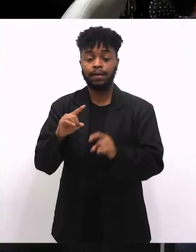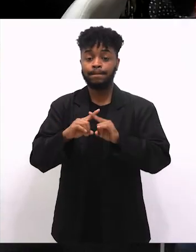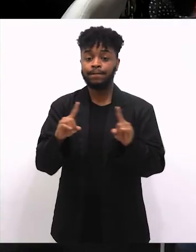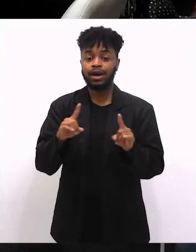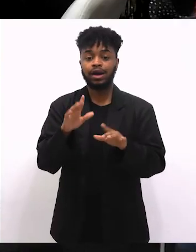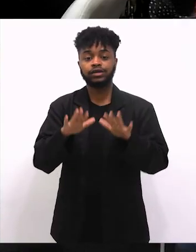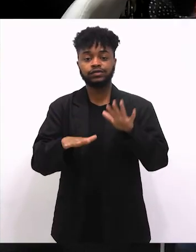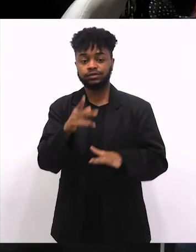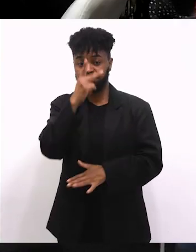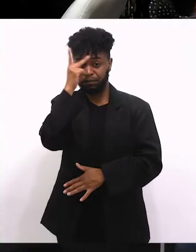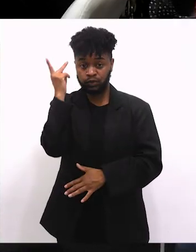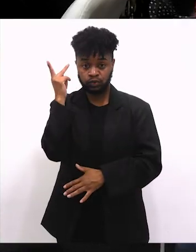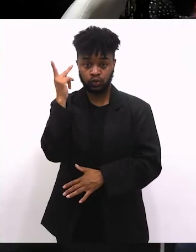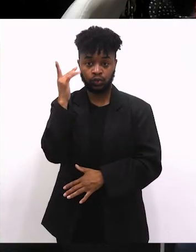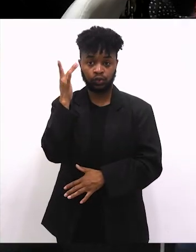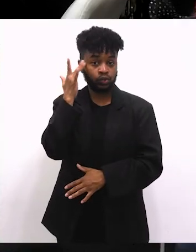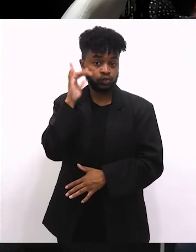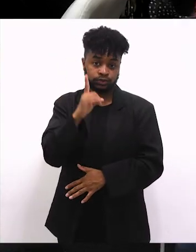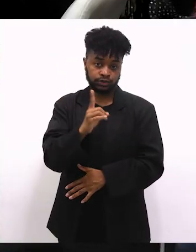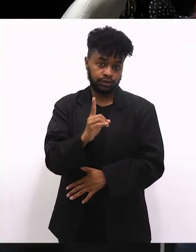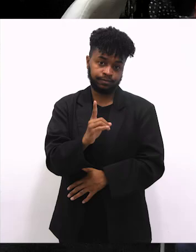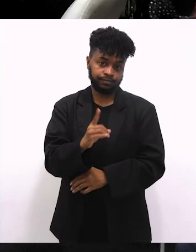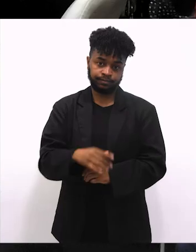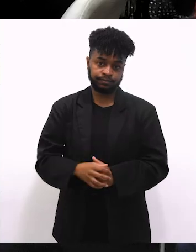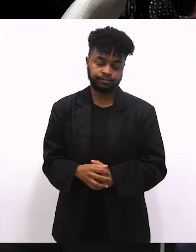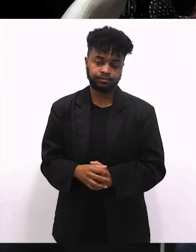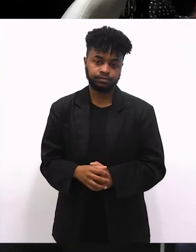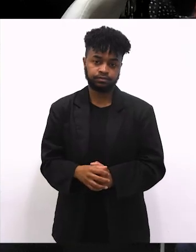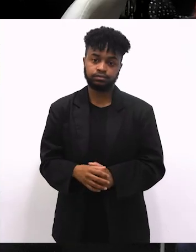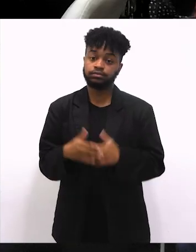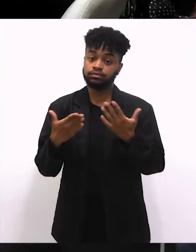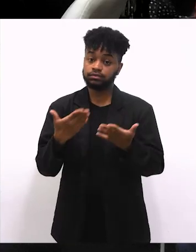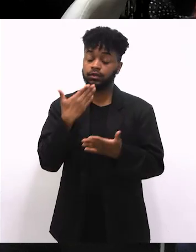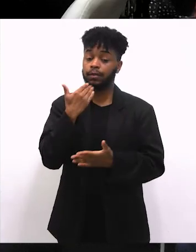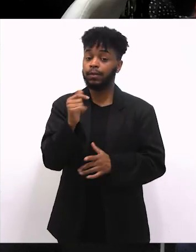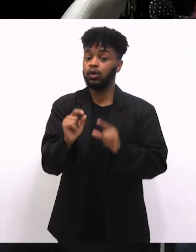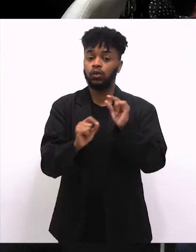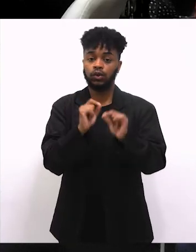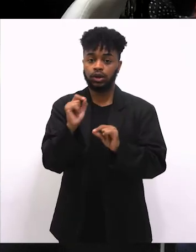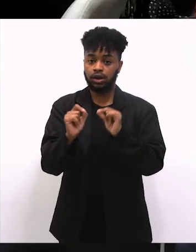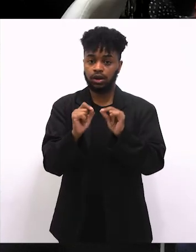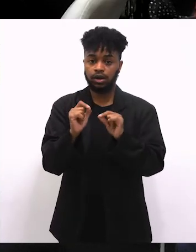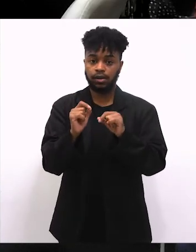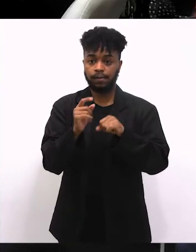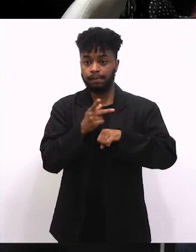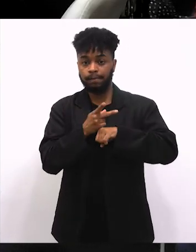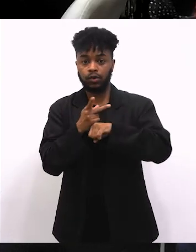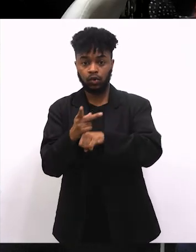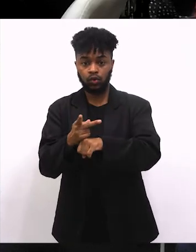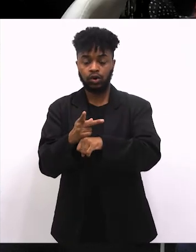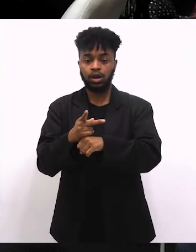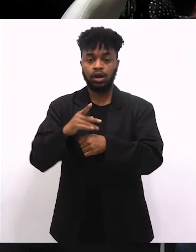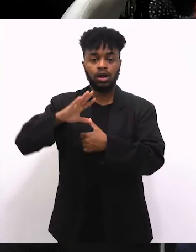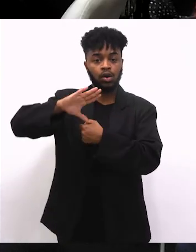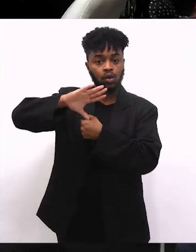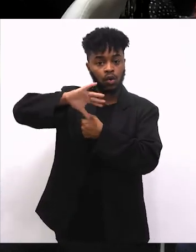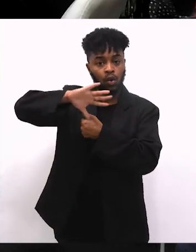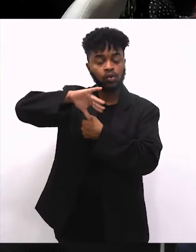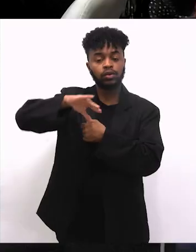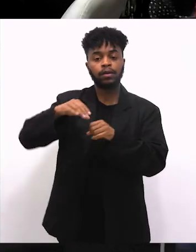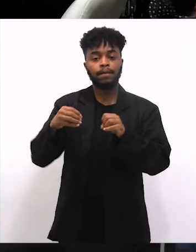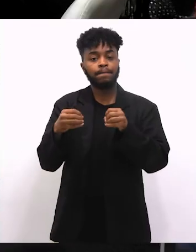que muitas vezes essas pessoas elas não têm esse conhecimento. Então, o melhor é buscar um